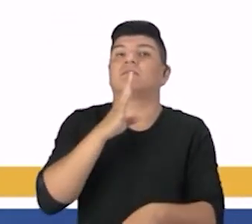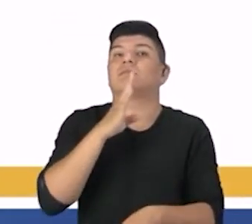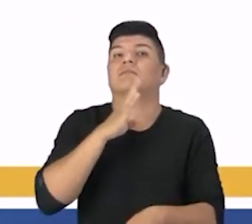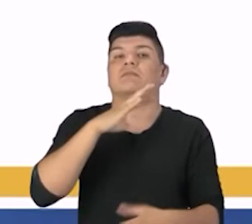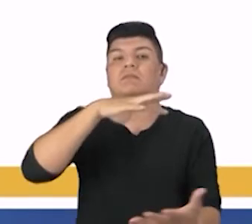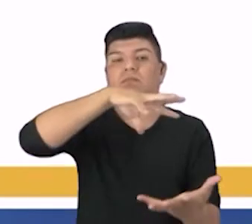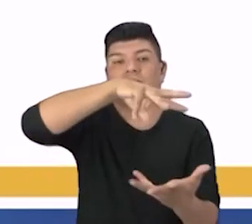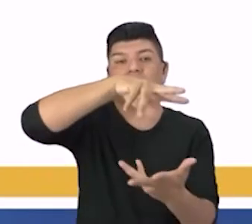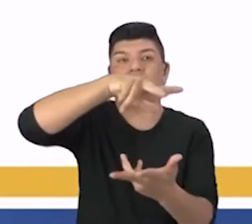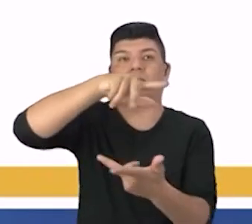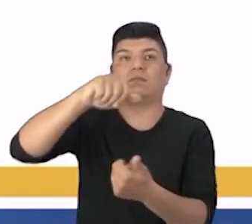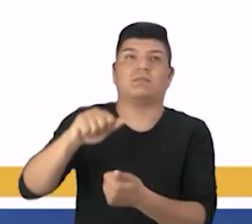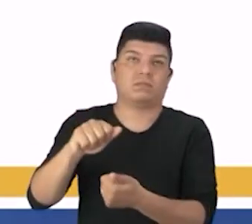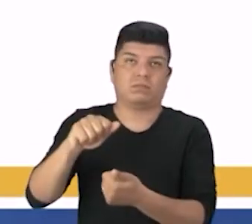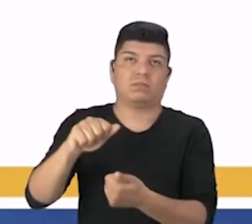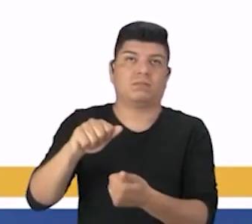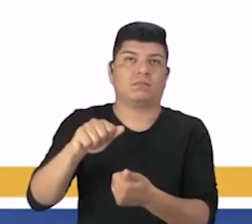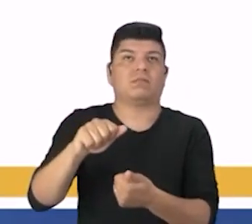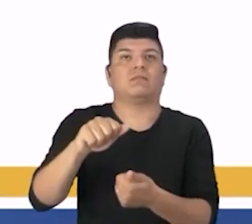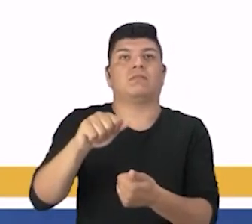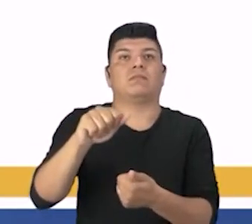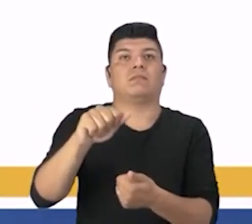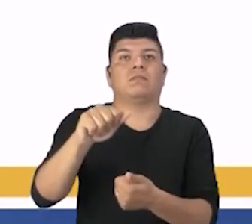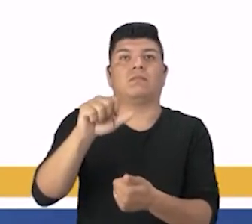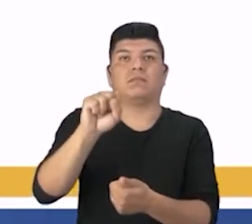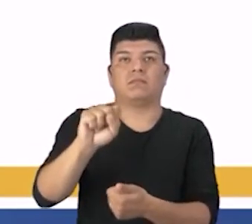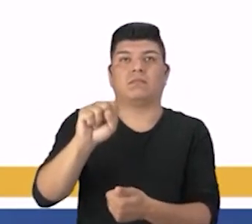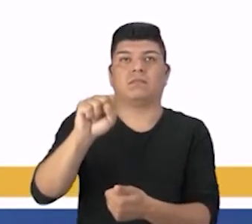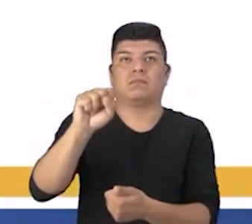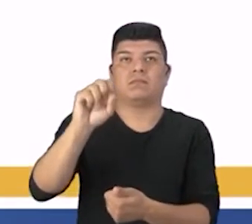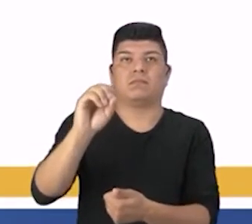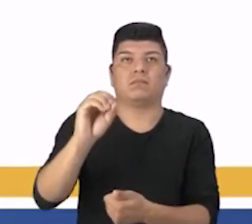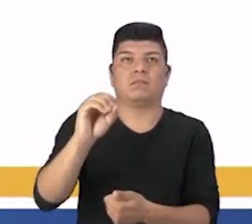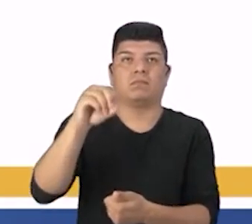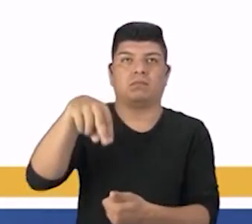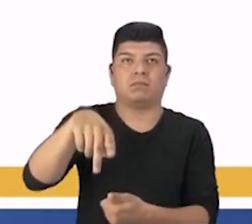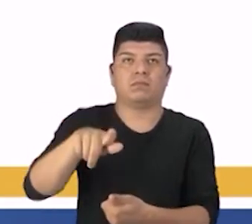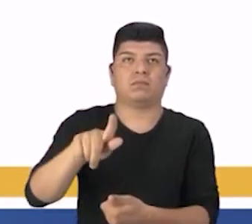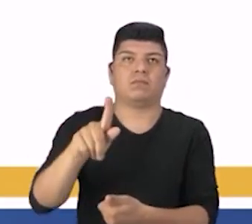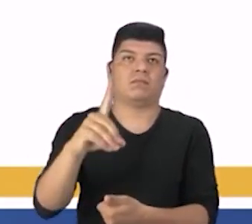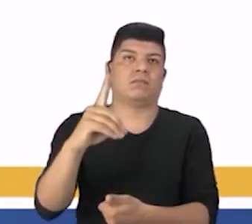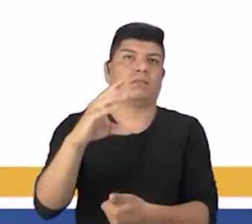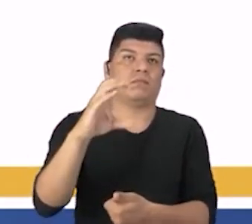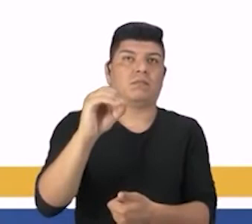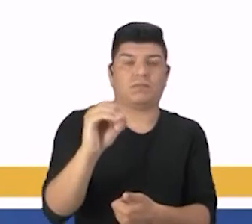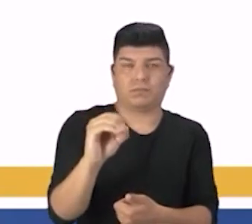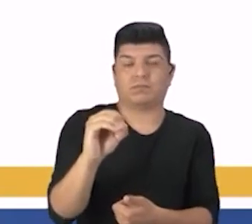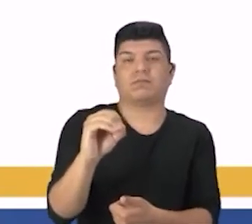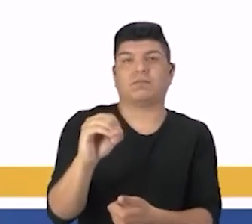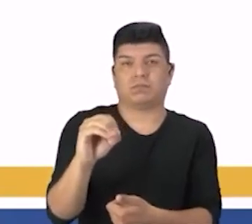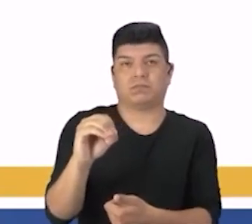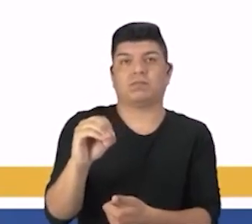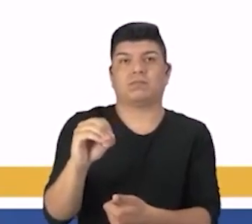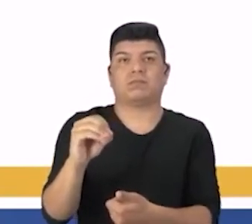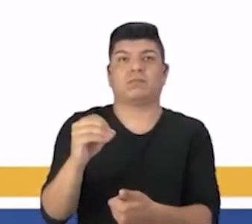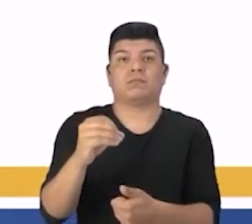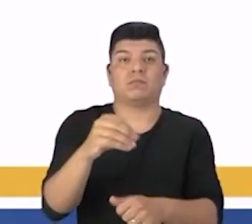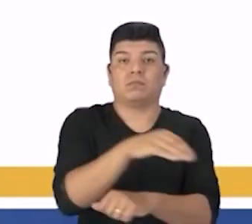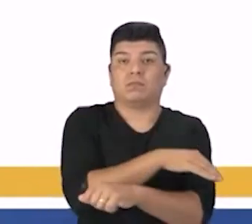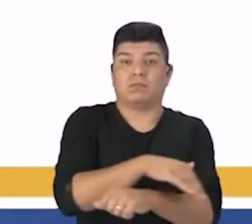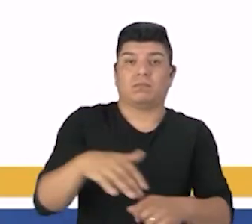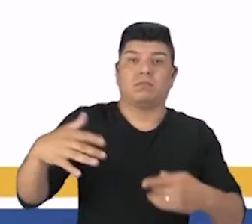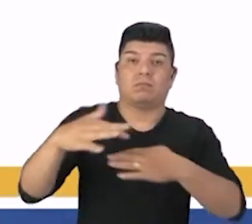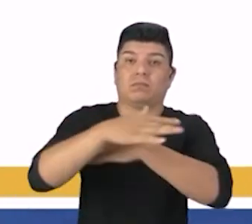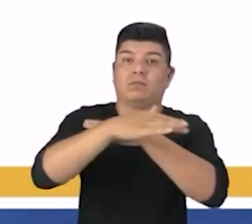conhecidos do mundo é a som dedo que fica na Coréia do Sul e várias coisas os transportes as